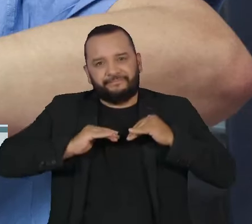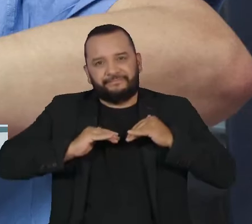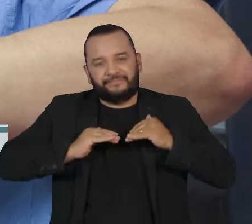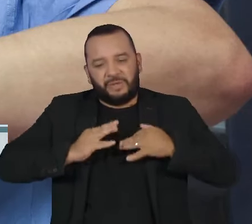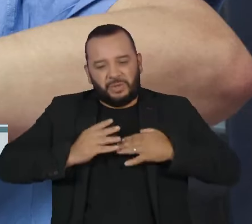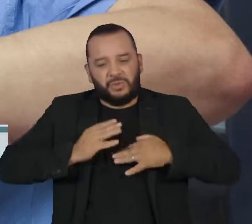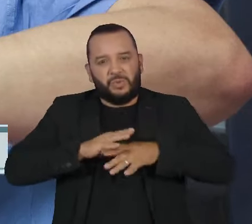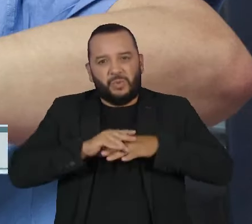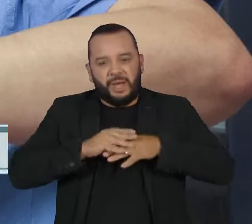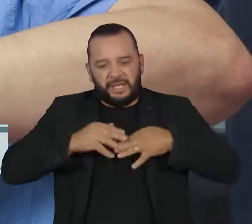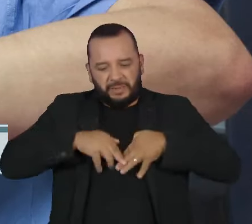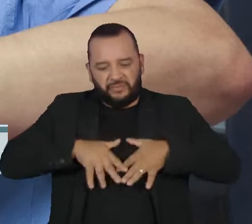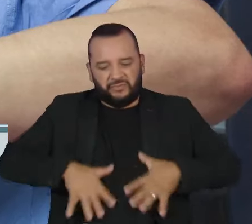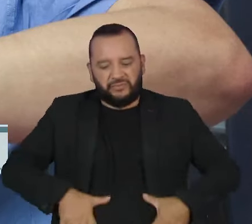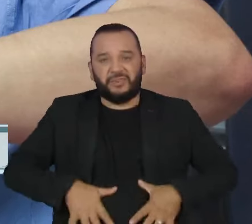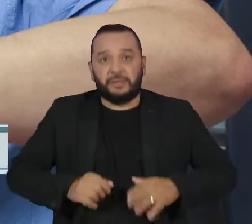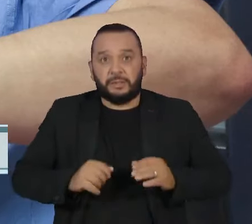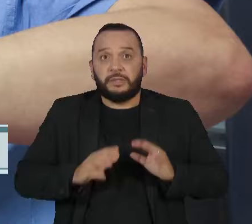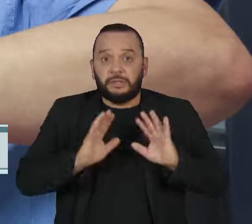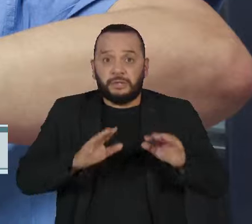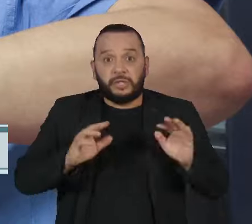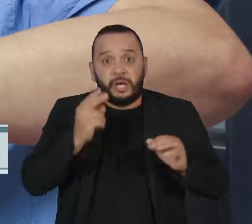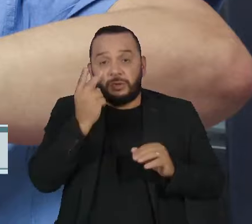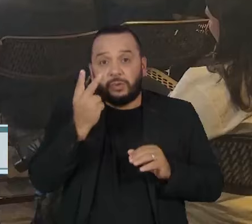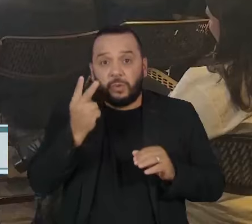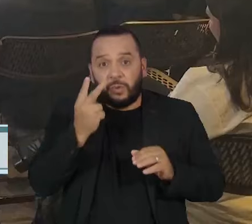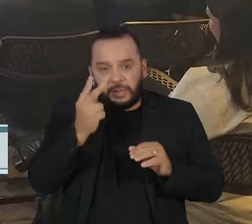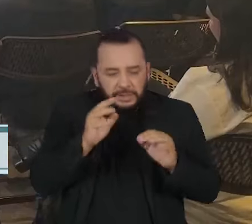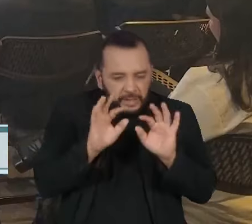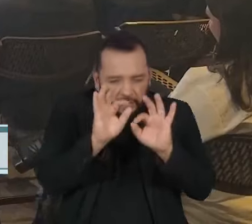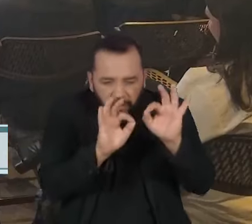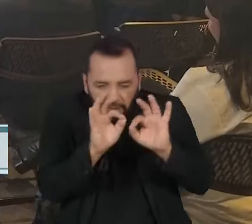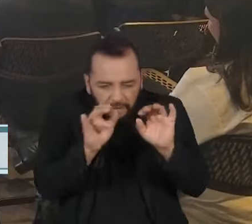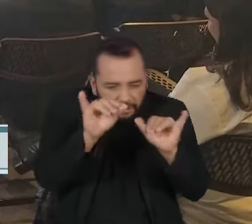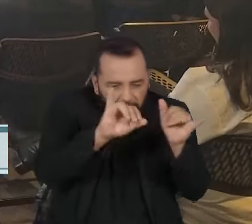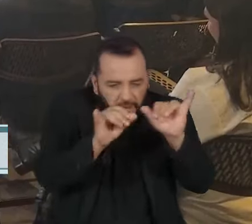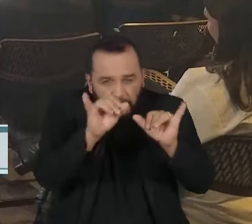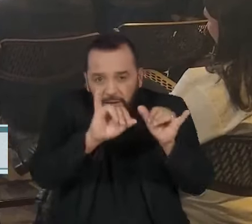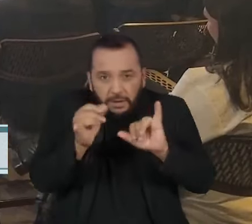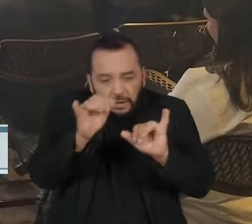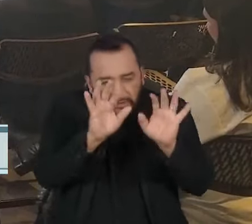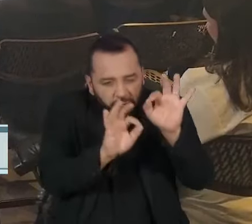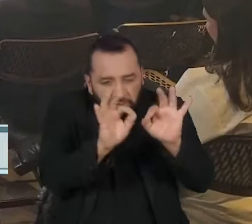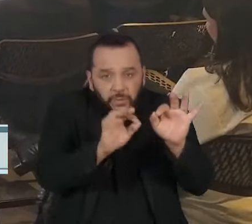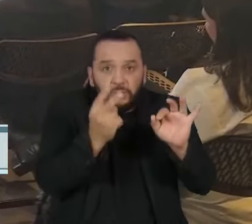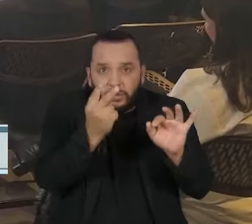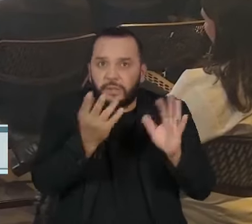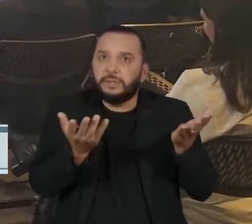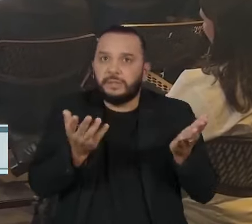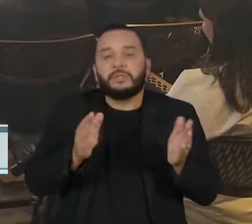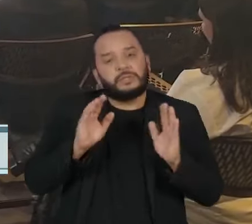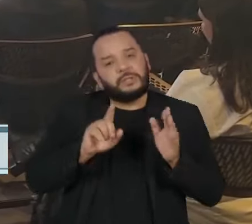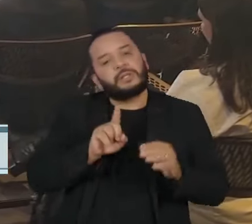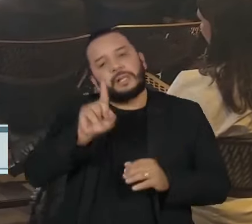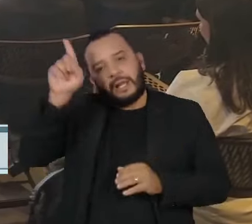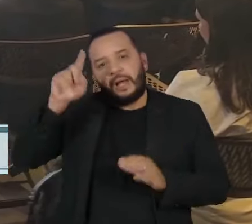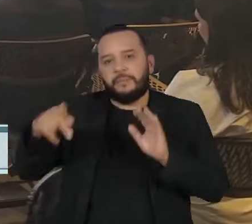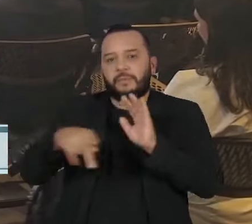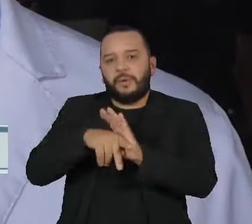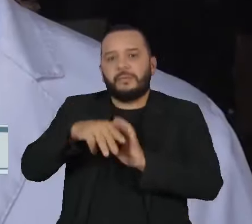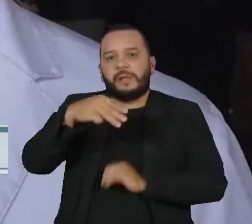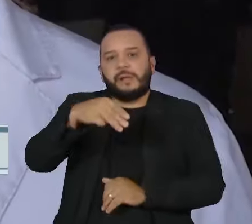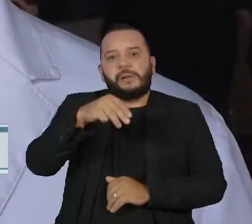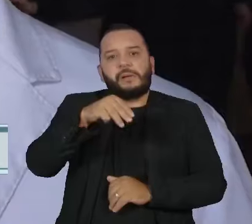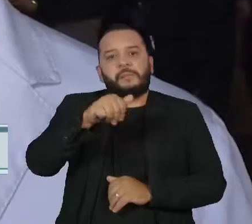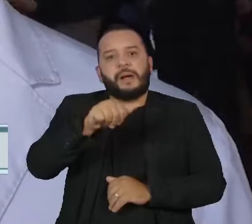no órgão do animal foi realizada por dois Laboratórios e o transplante foi feito no massachusets General